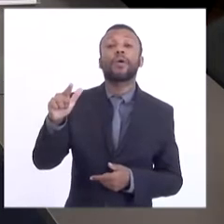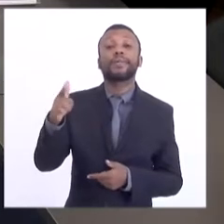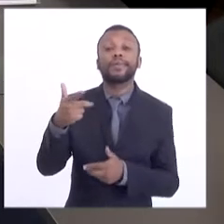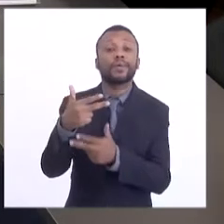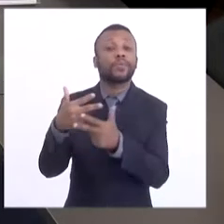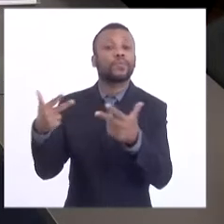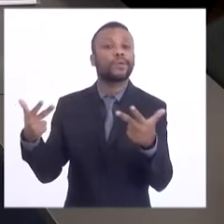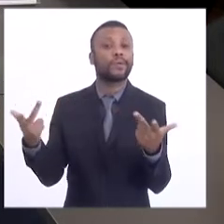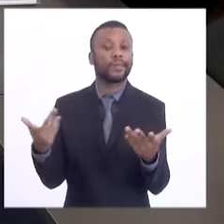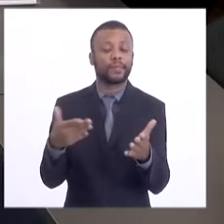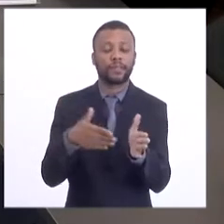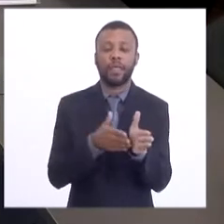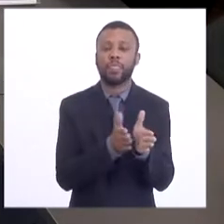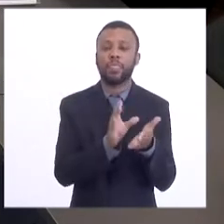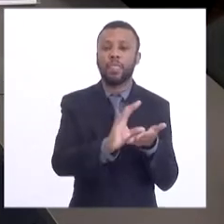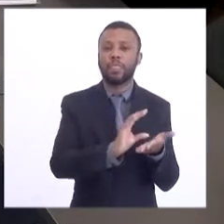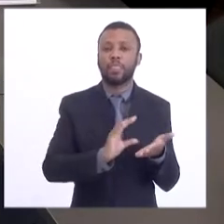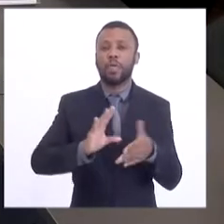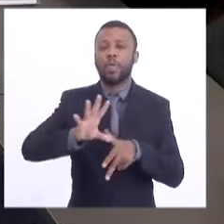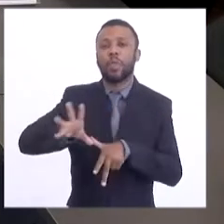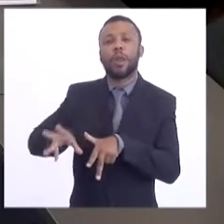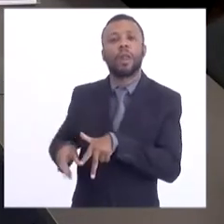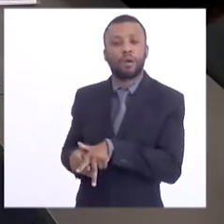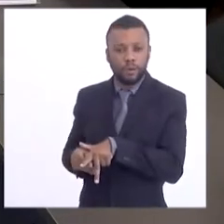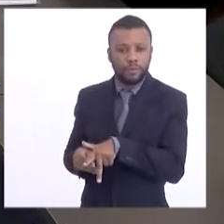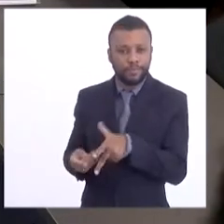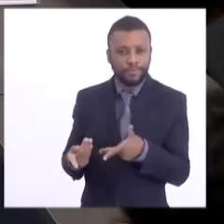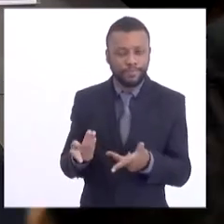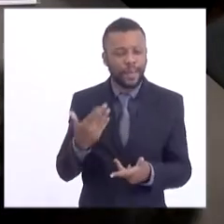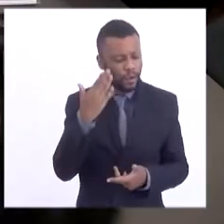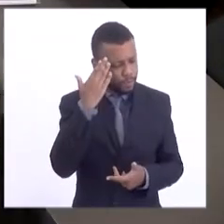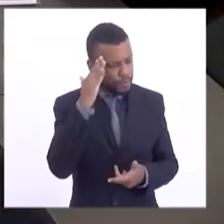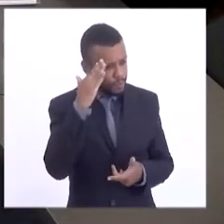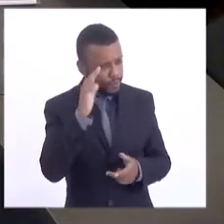entendeu Não entendi não entendi não